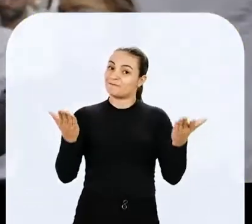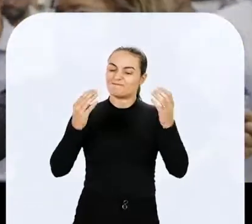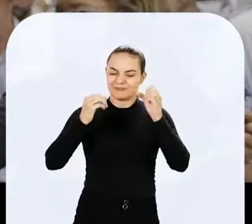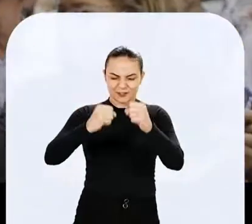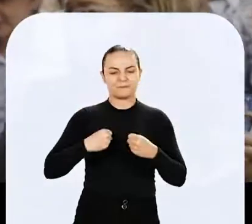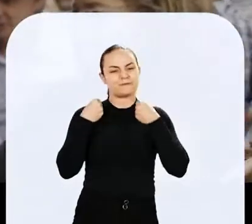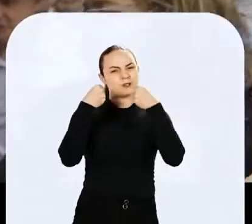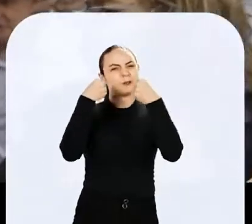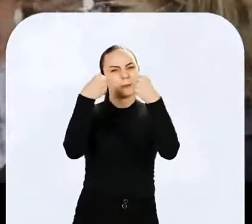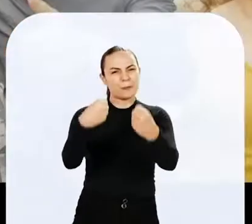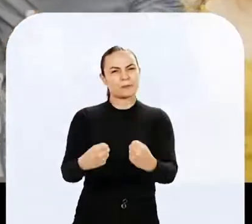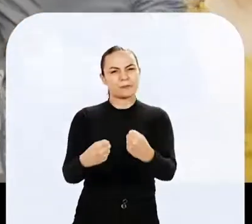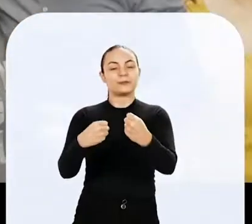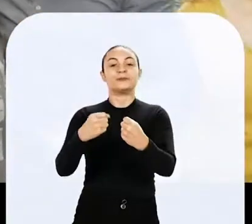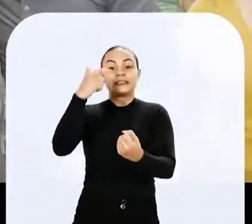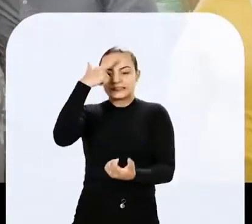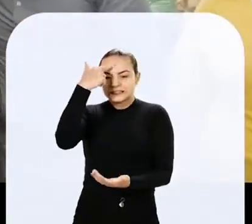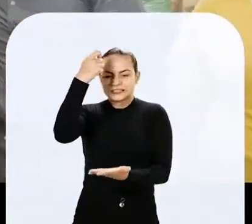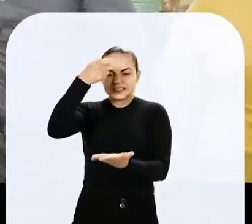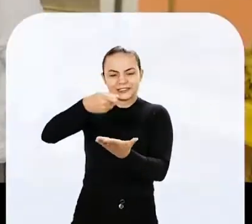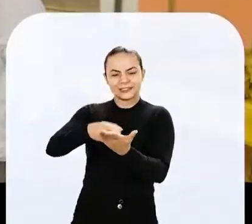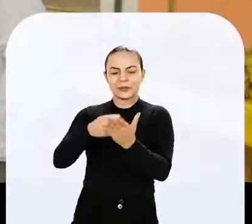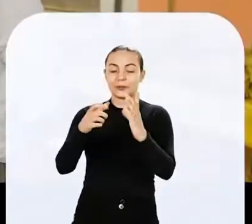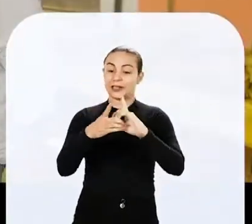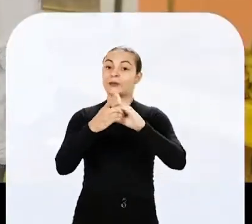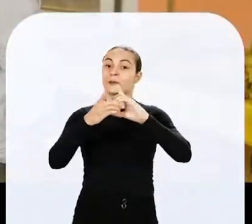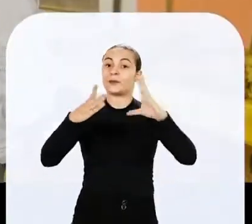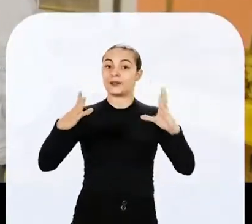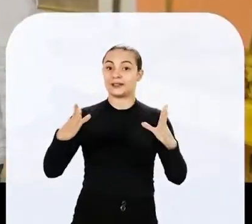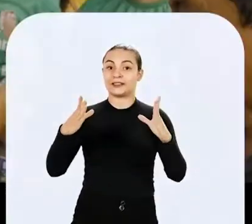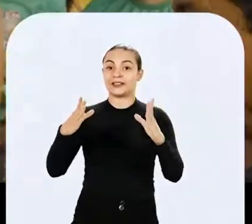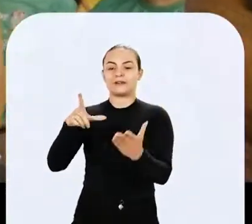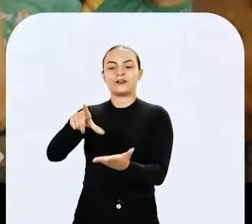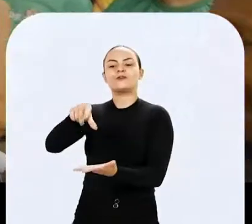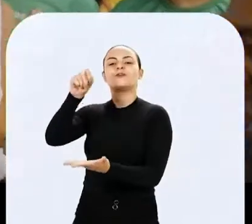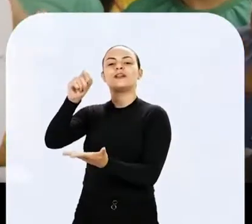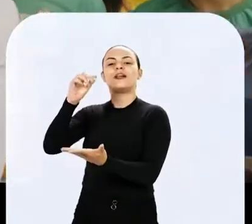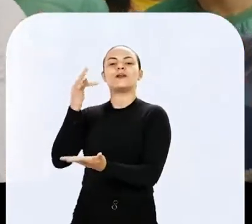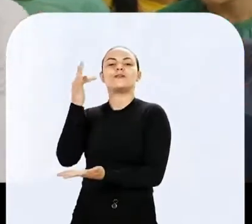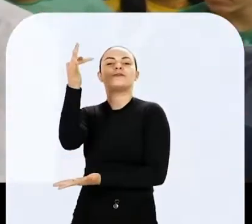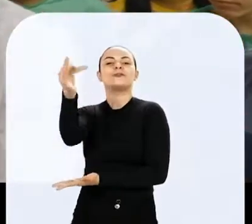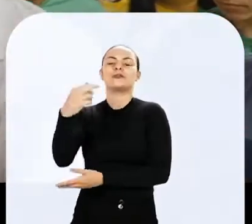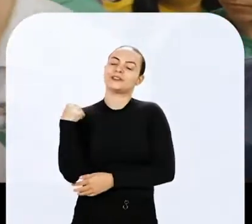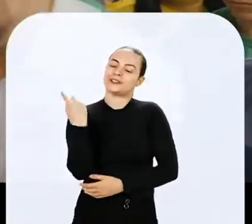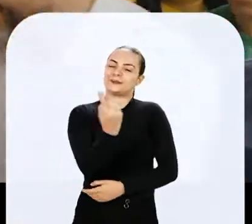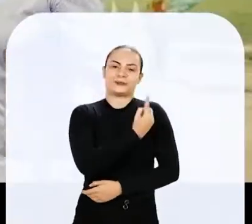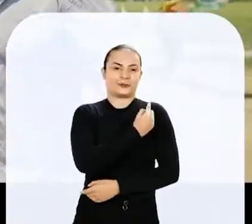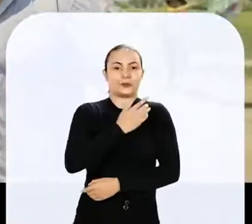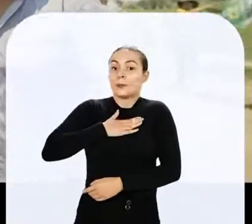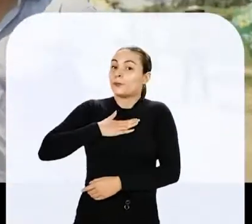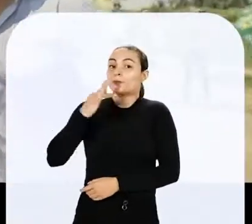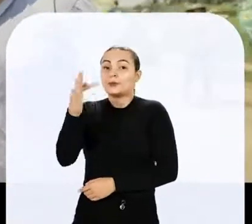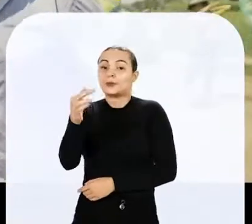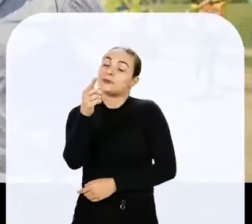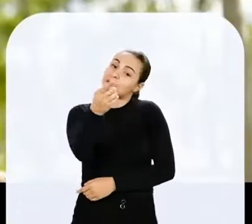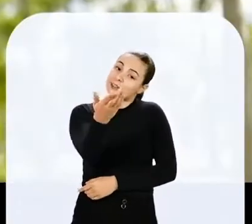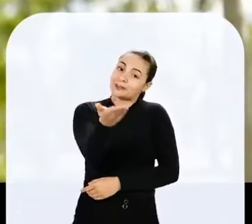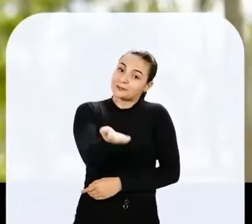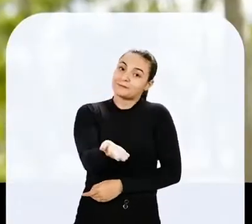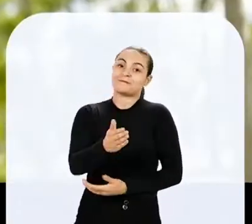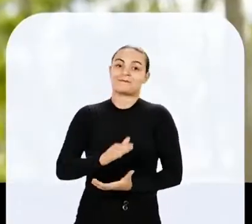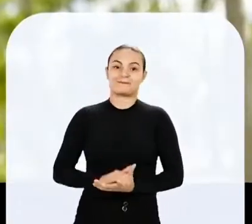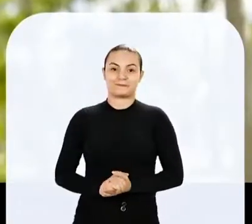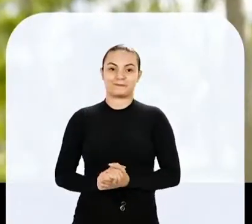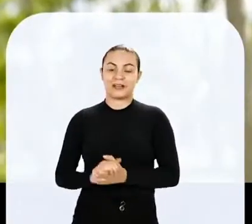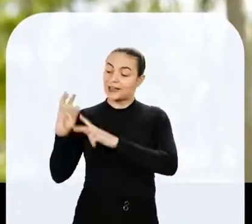estar, nas mãos dos eleitores que, ungidos pelo poder da democracia, definirão o destino de todos nós, o